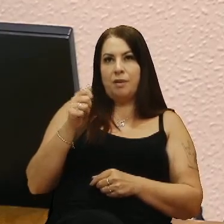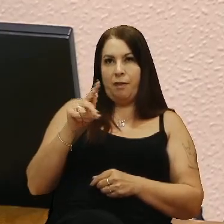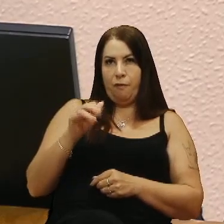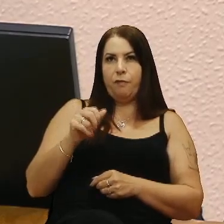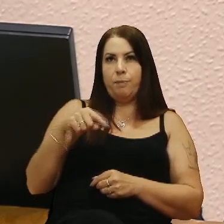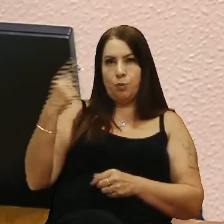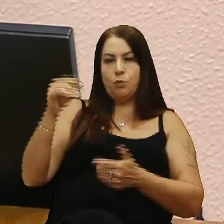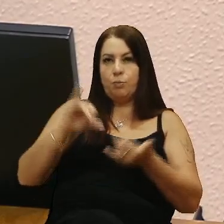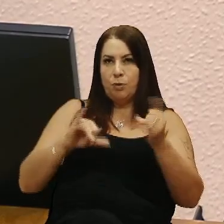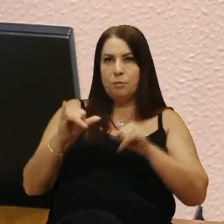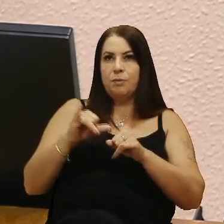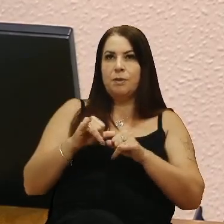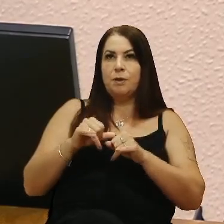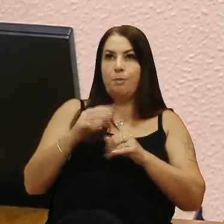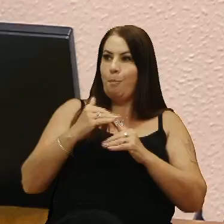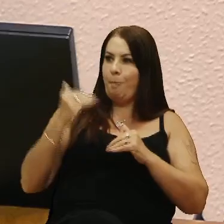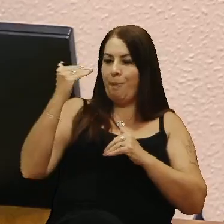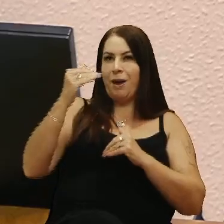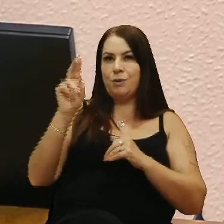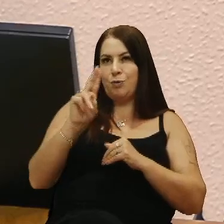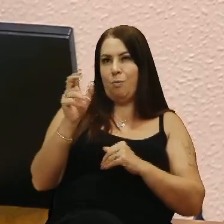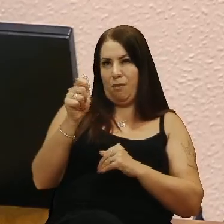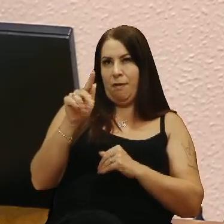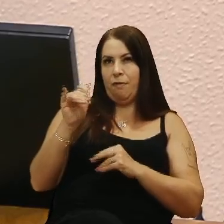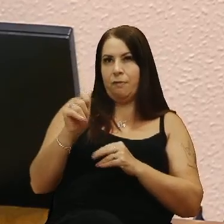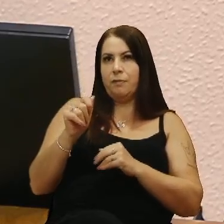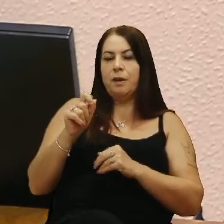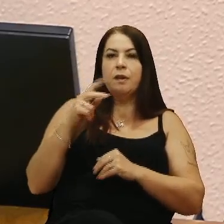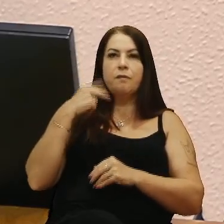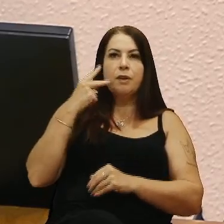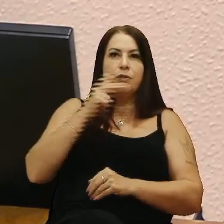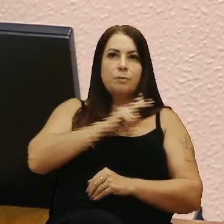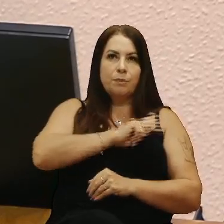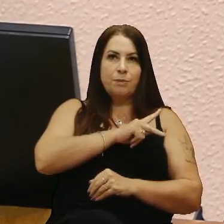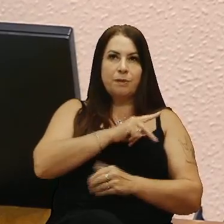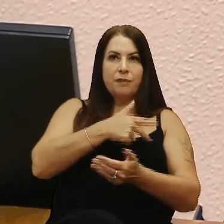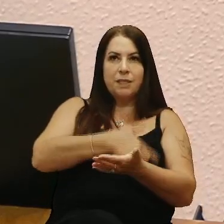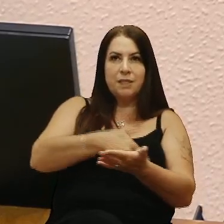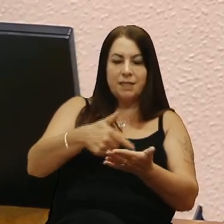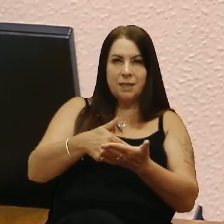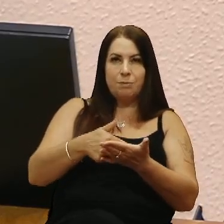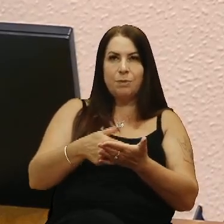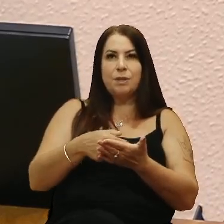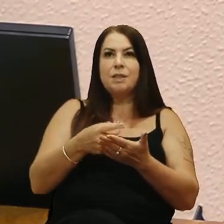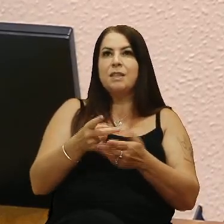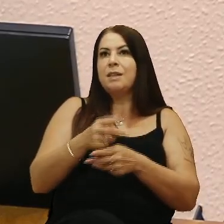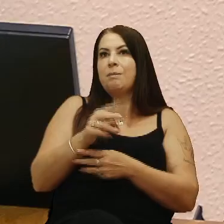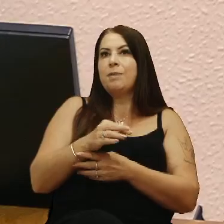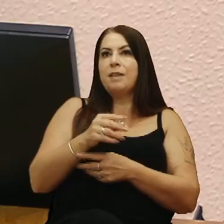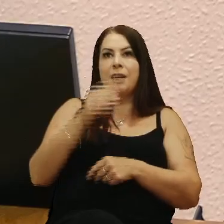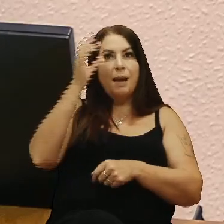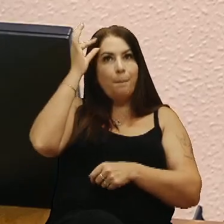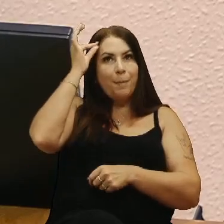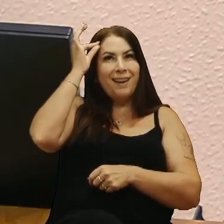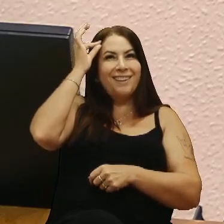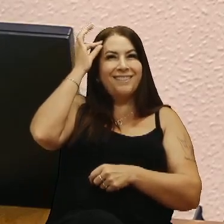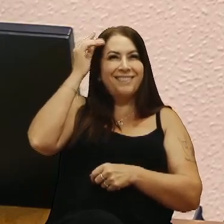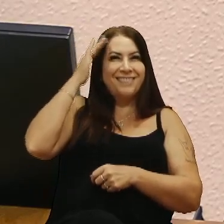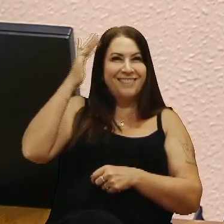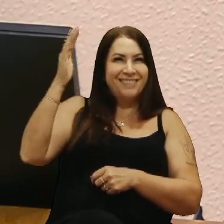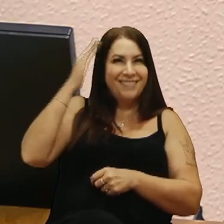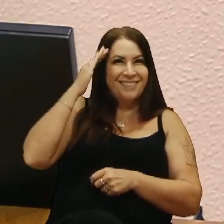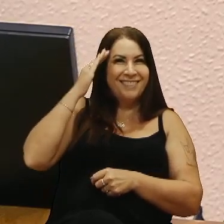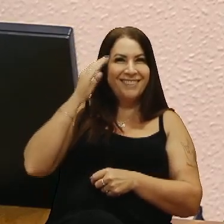hoje em voga é o Alfa. Vossa Excelência, vereador Pedro, para fazer exame toxicológico tem dificuldade, que tem cabelo, imagina eu que tenho carteira